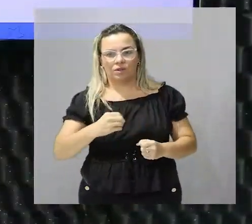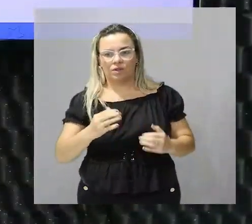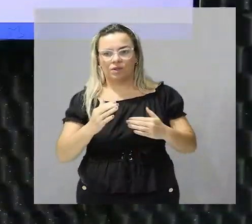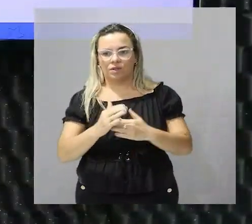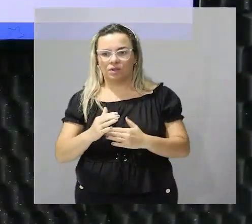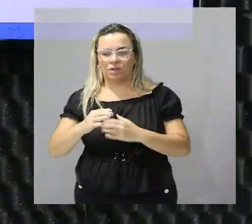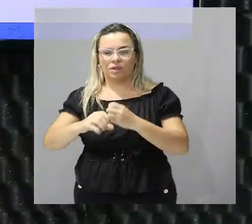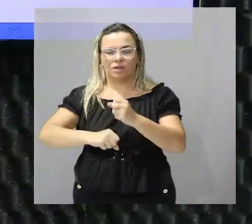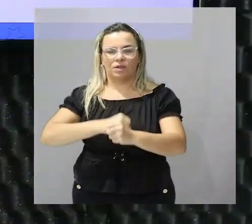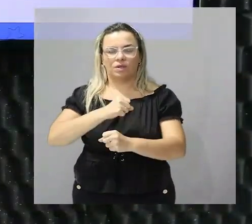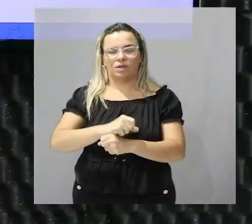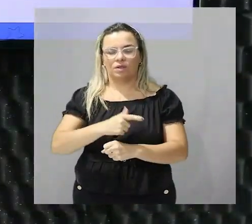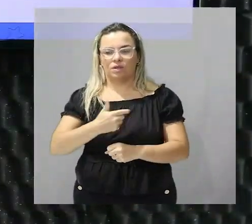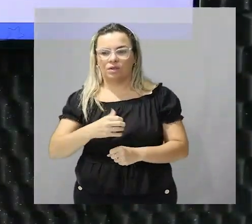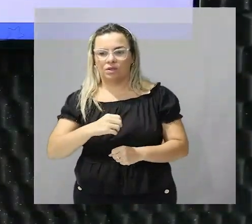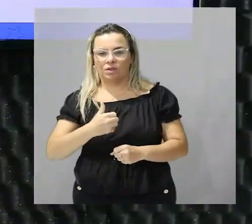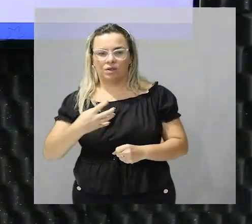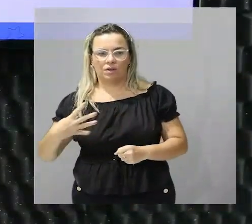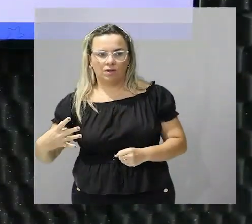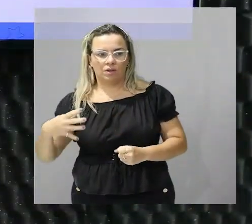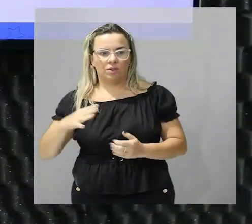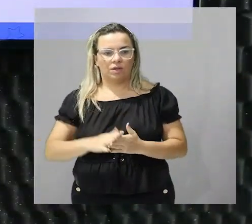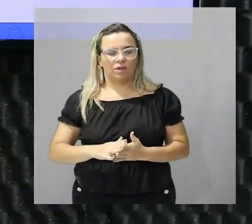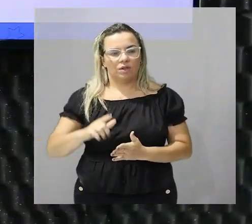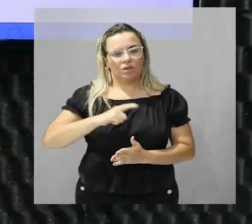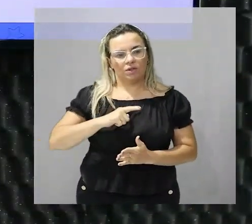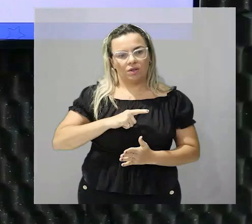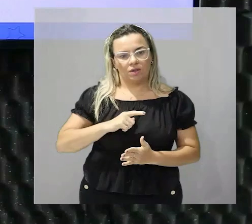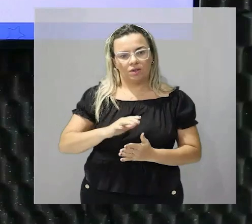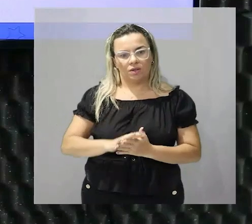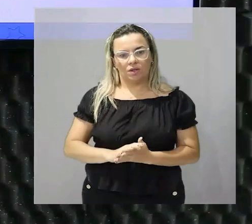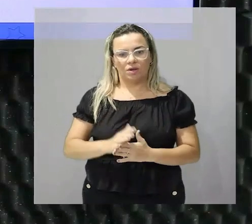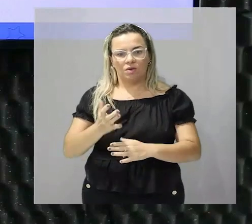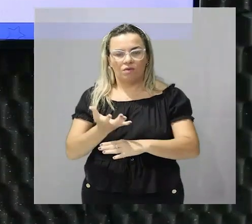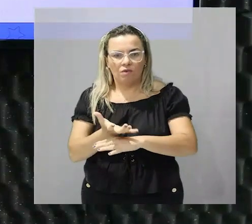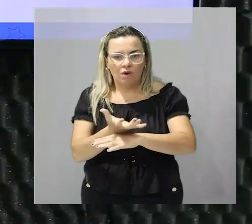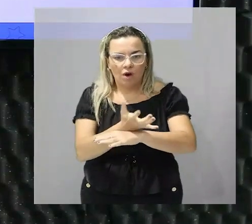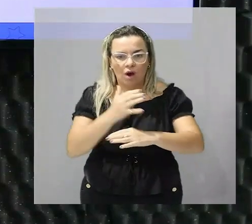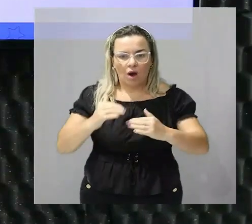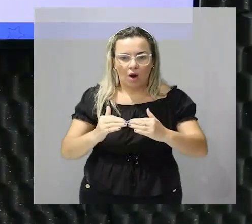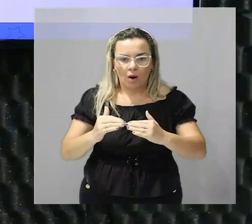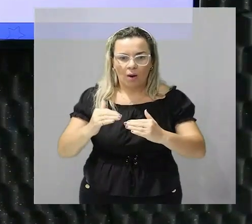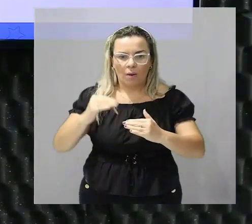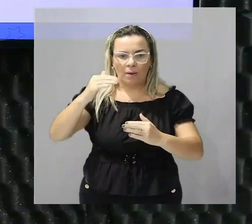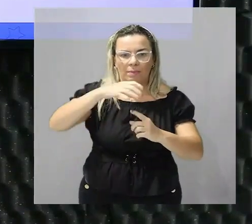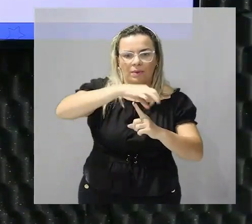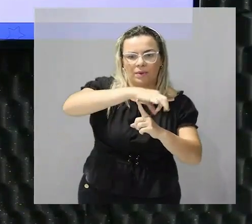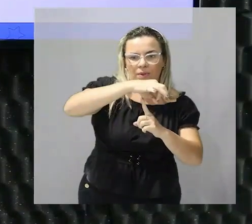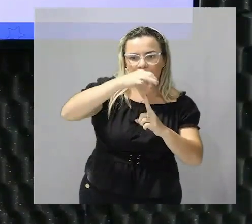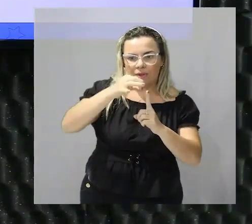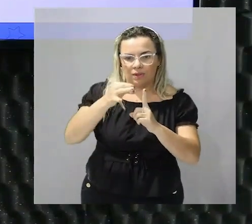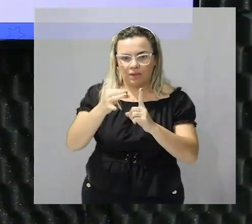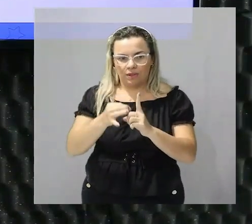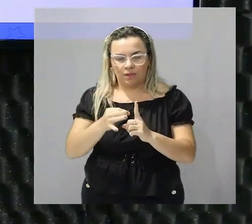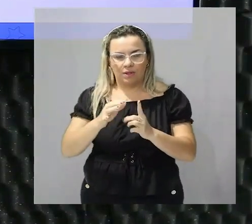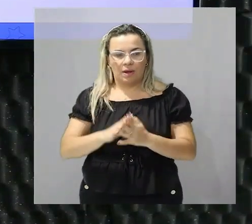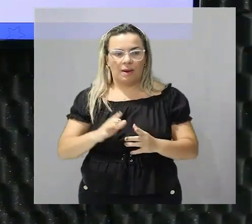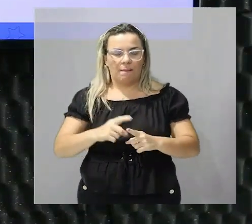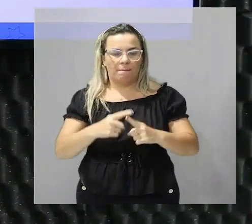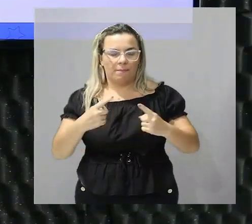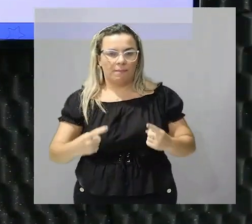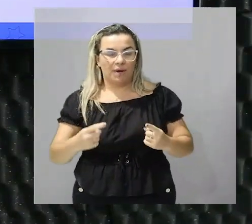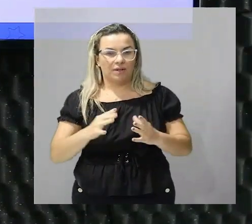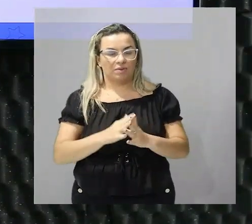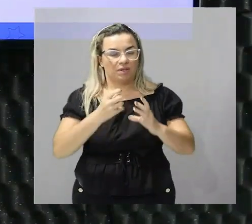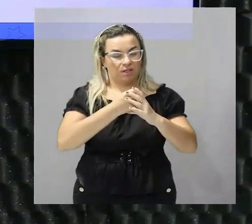houve uma forte tendência de aumento da produtividade, porém, um aspecto dificultou